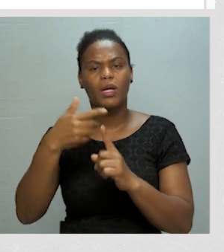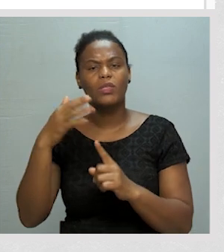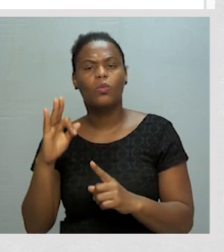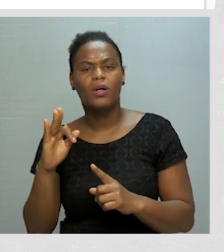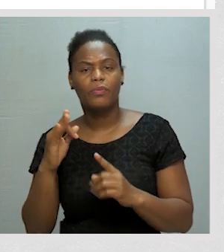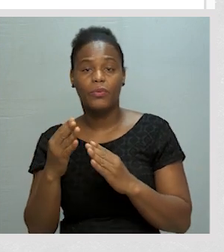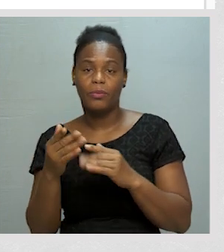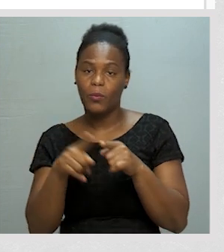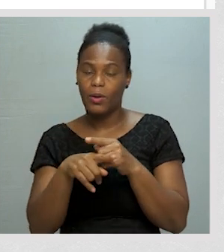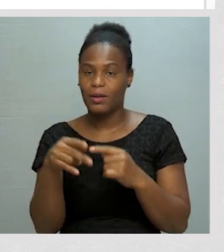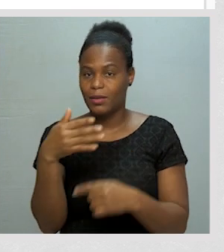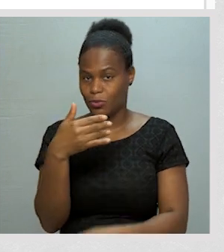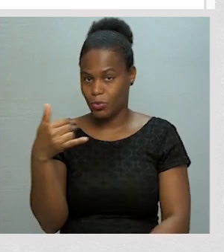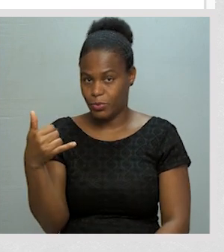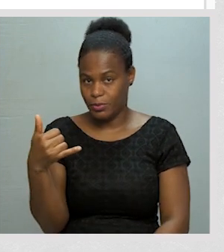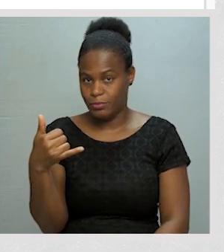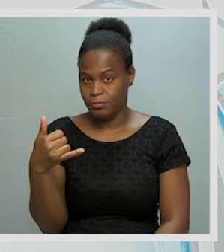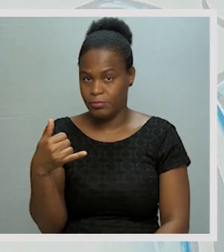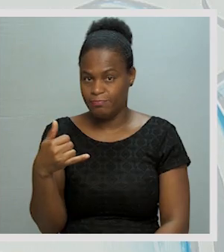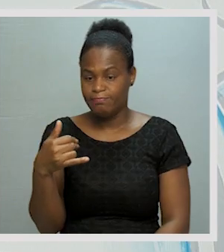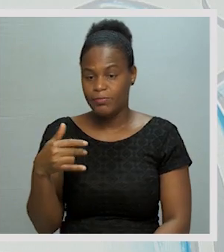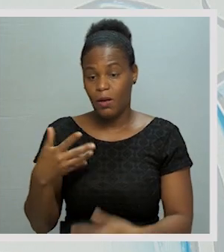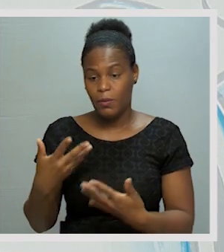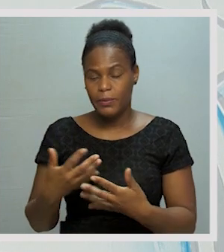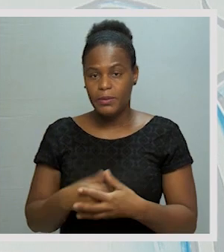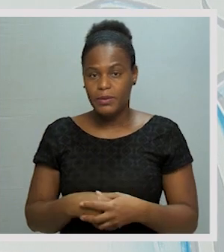138 mais 124,